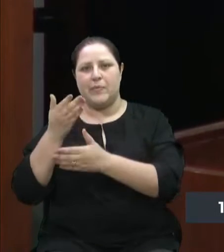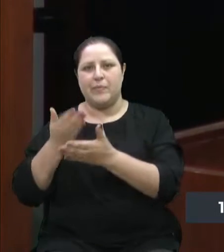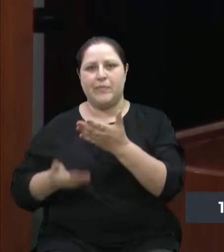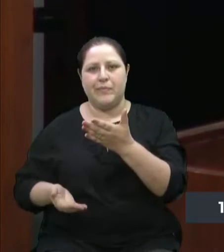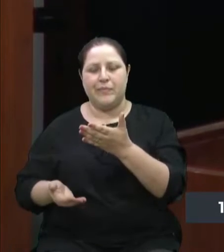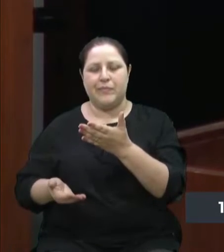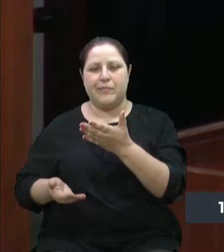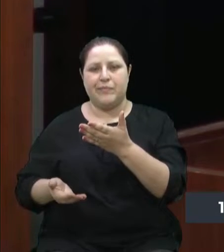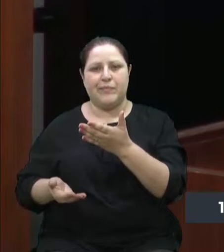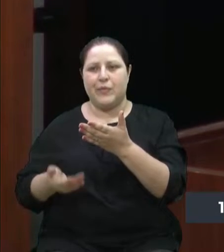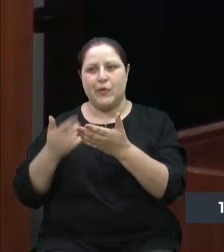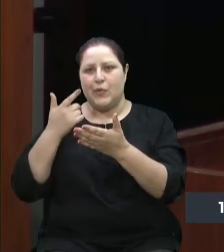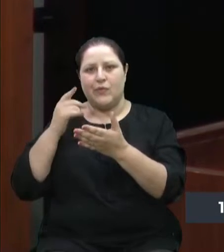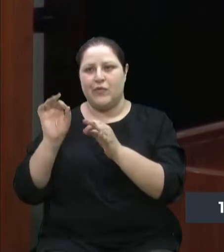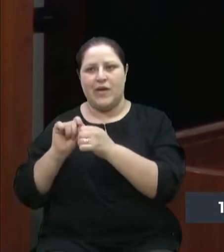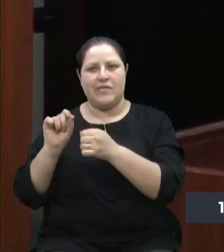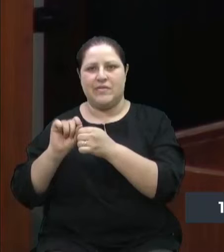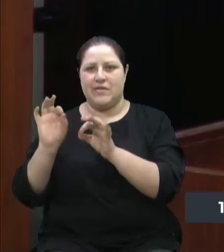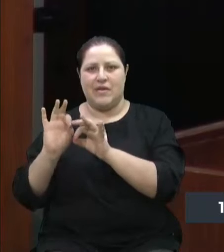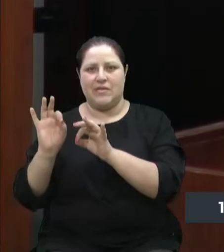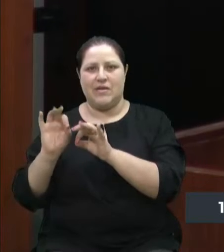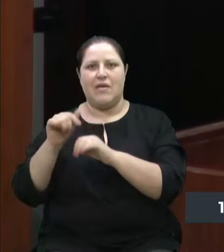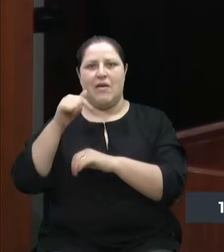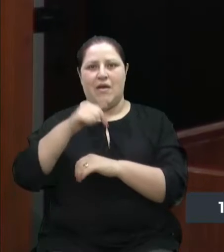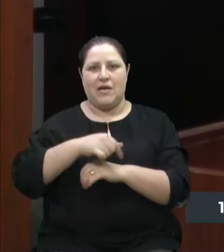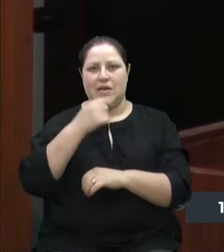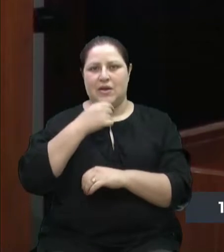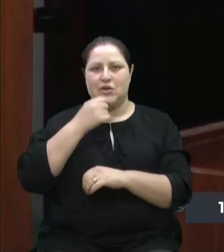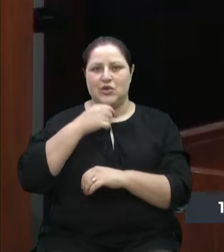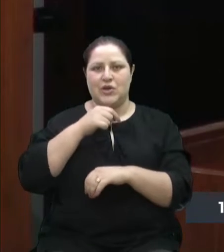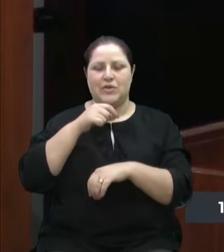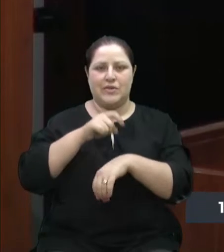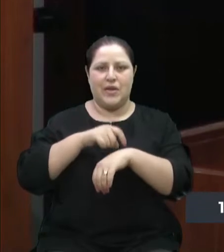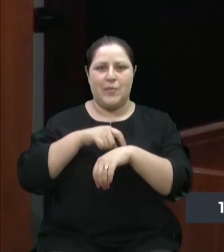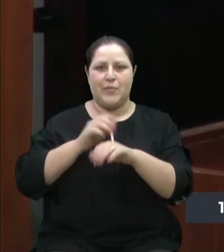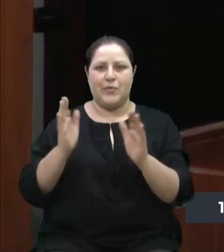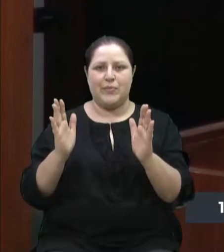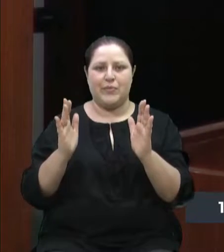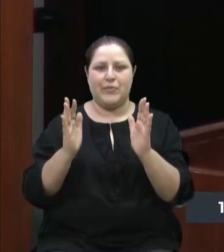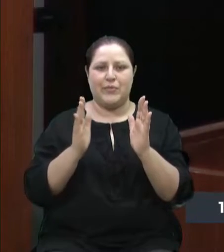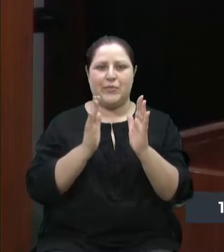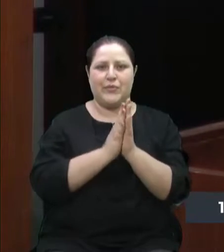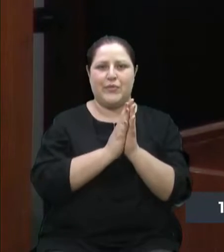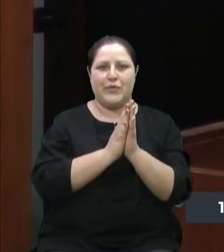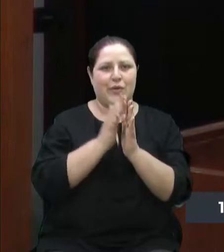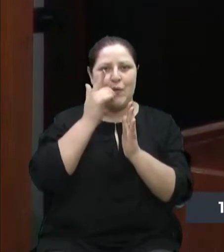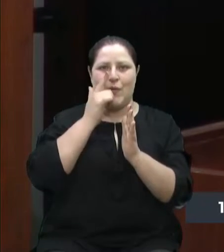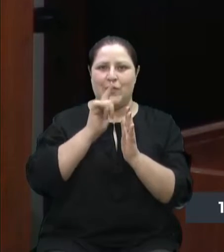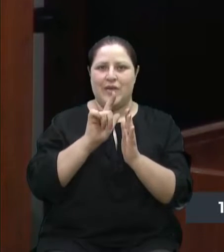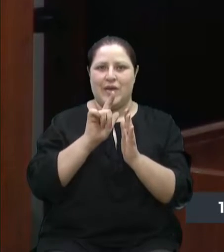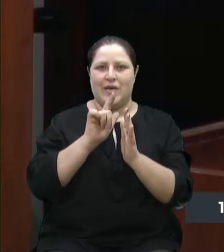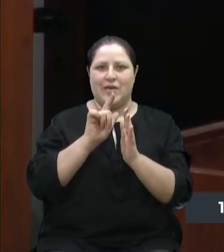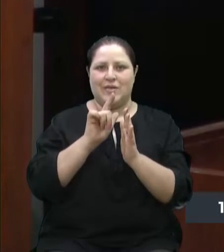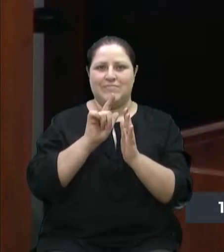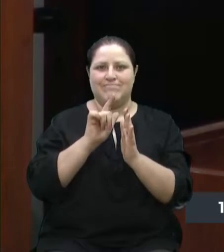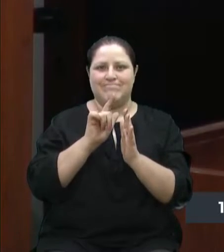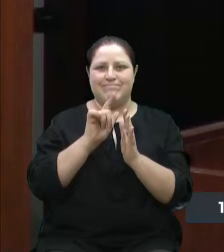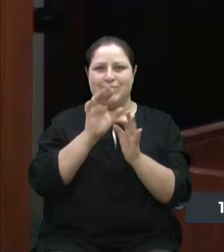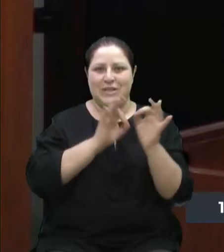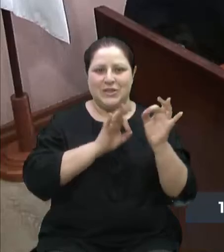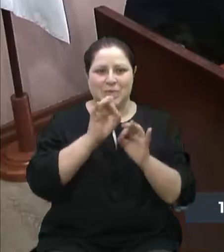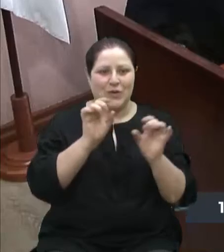prazo para receber, né, recursos do governo federal, porque não conseguiu cumprir o planejamento. Né? E,